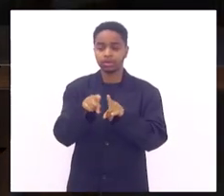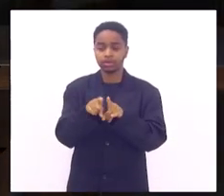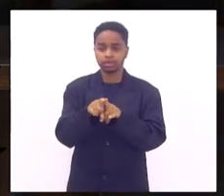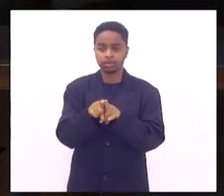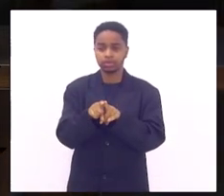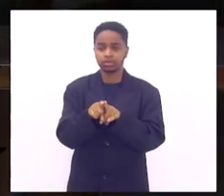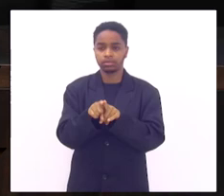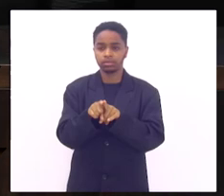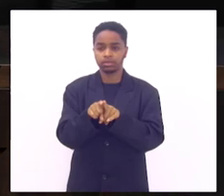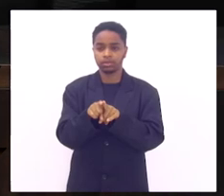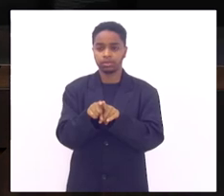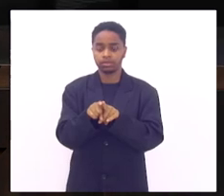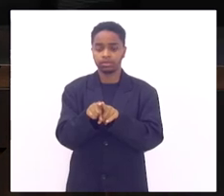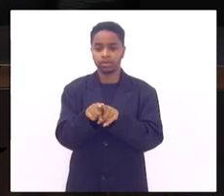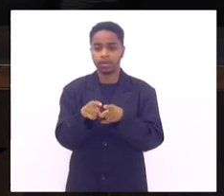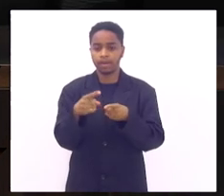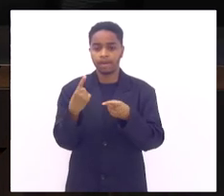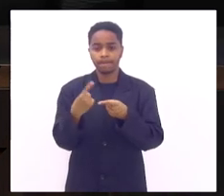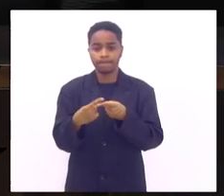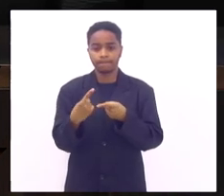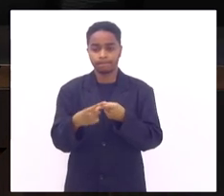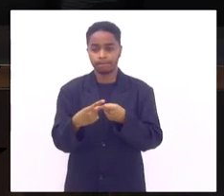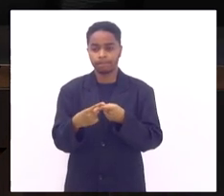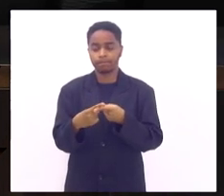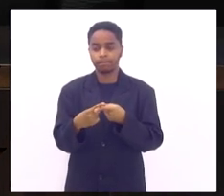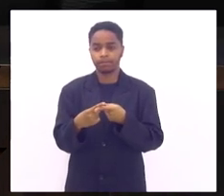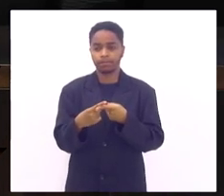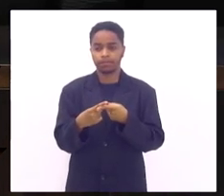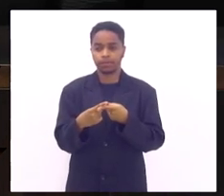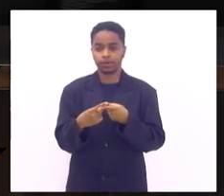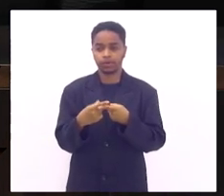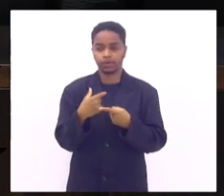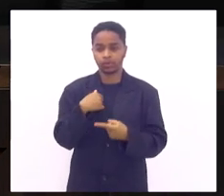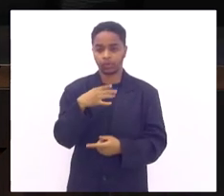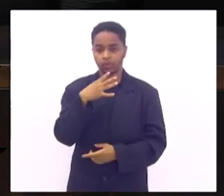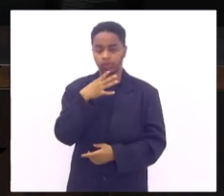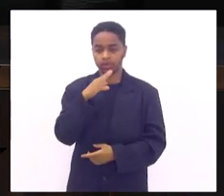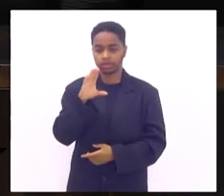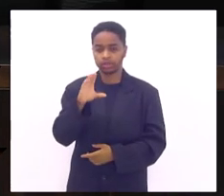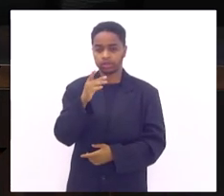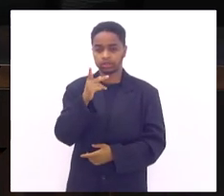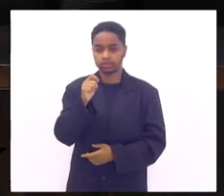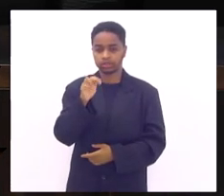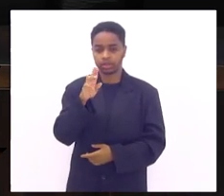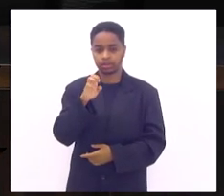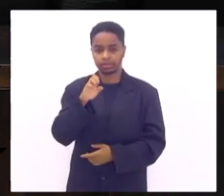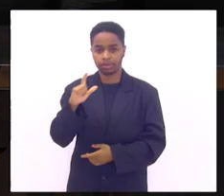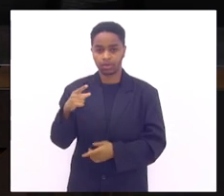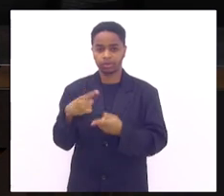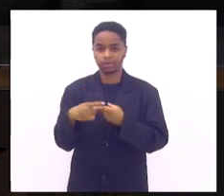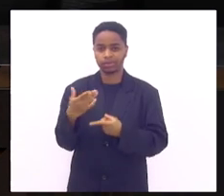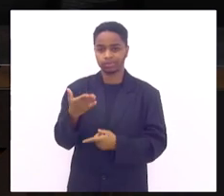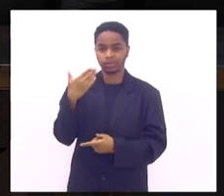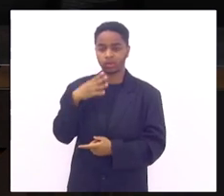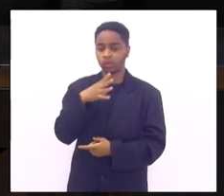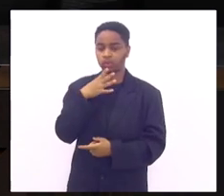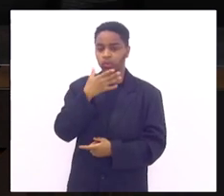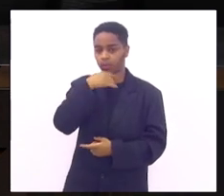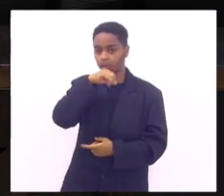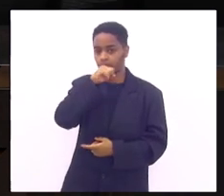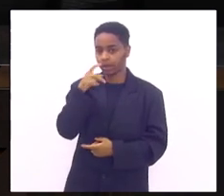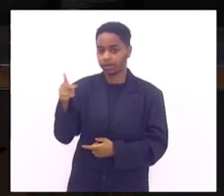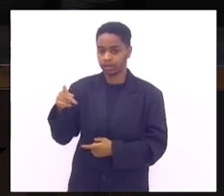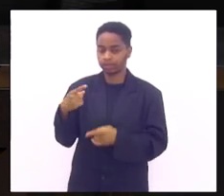fruto, né, porque eu conheci o Charbel primeiro através do pai dele, né, que era uma referência,